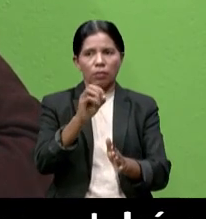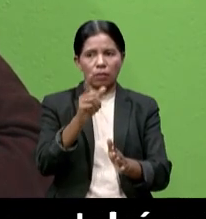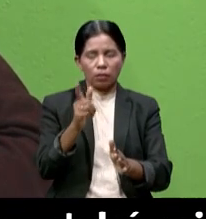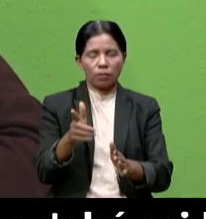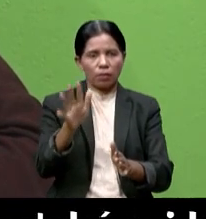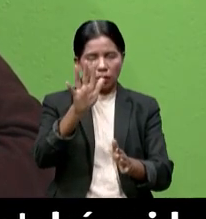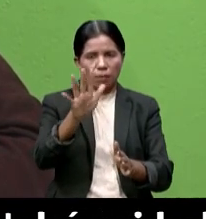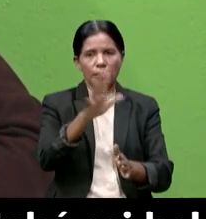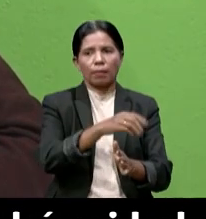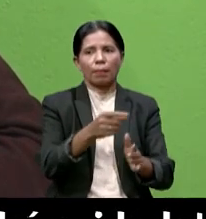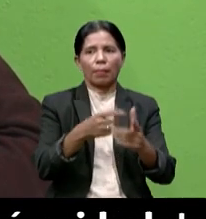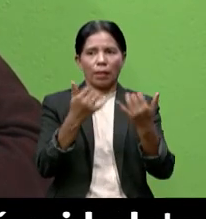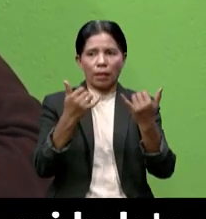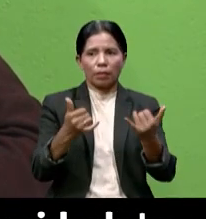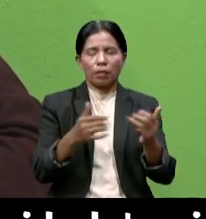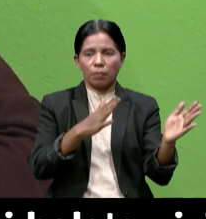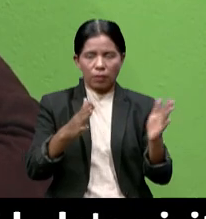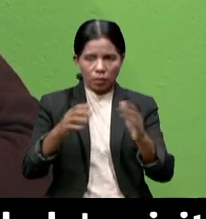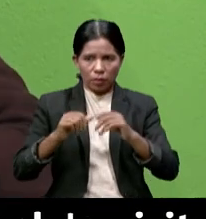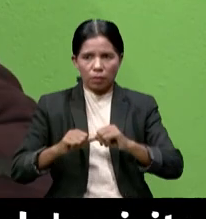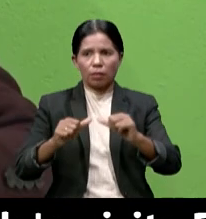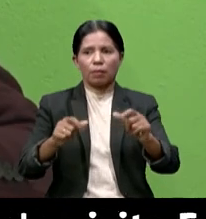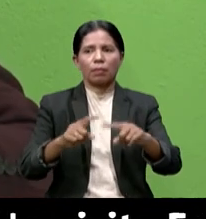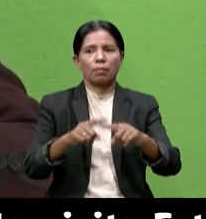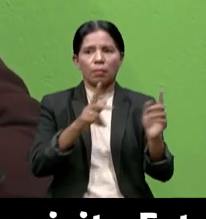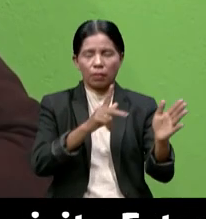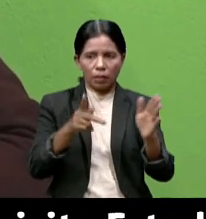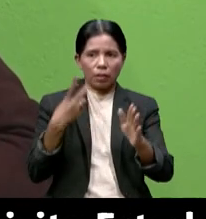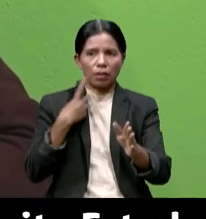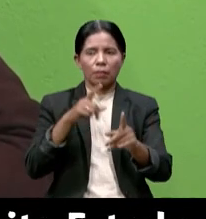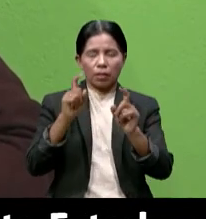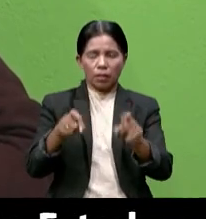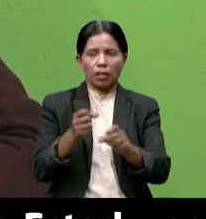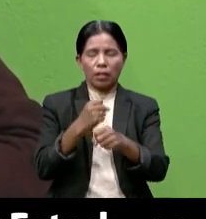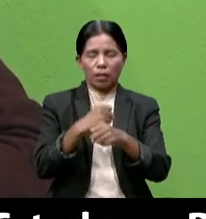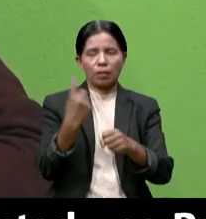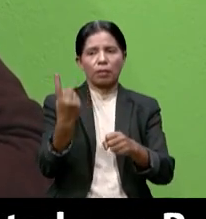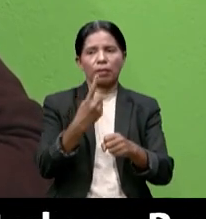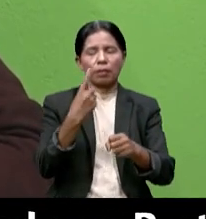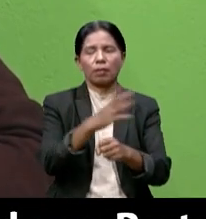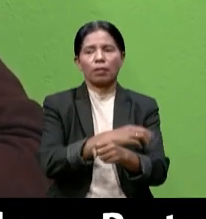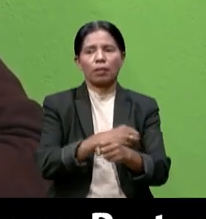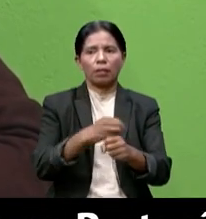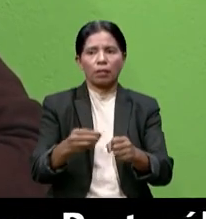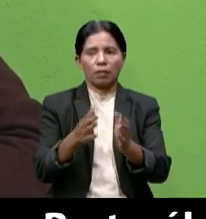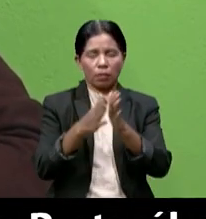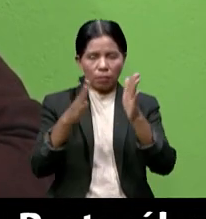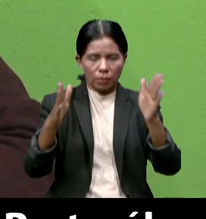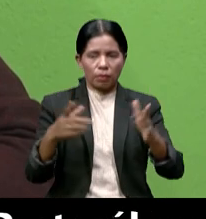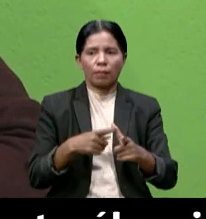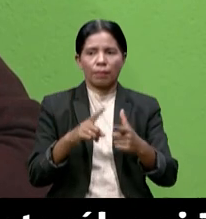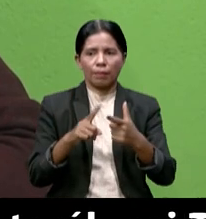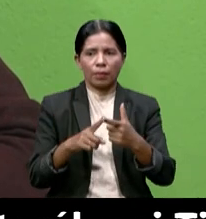2025 agora proseso lá normal hela mai be plano ami tenki halo na fatin honi kapasidade ni be mak botliu